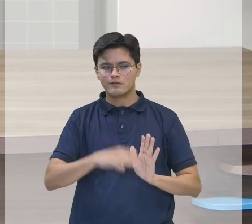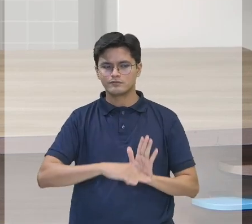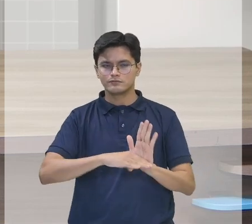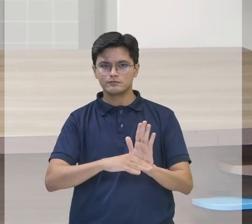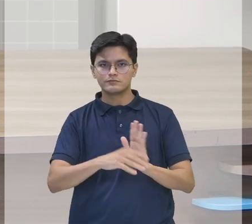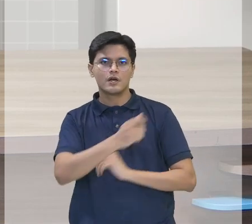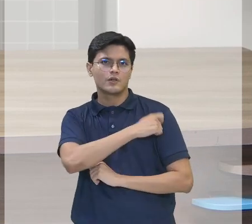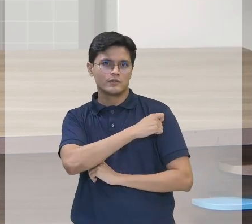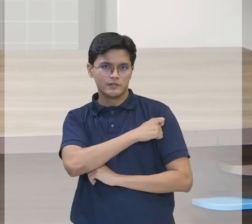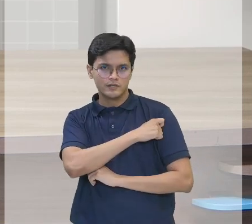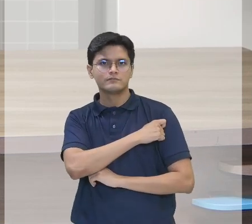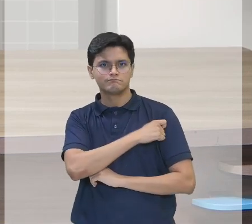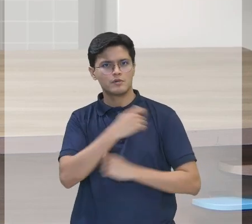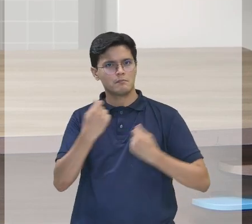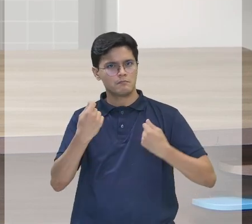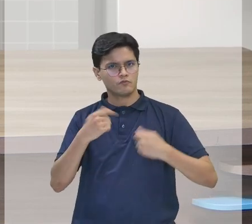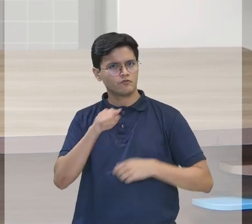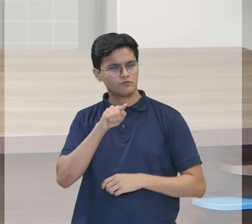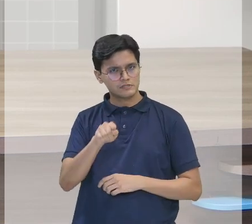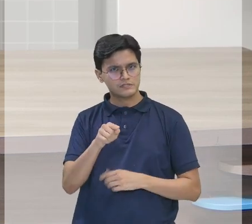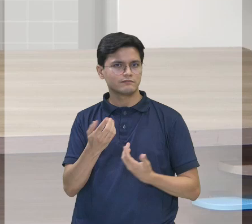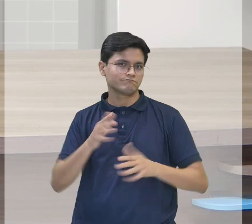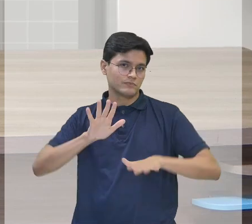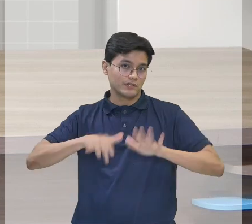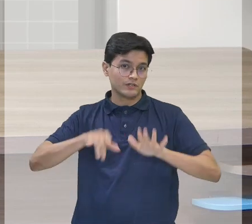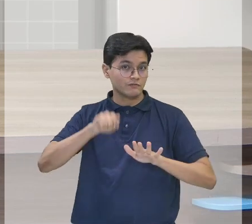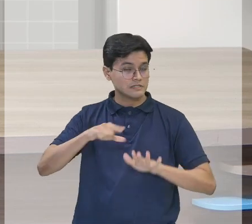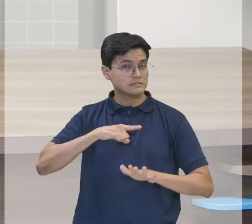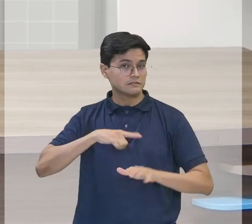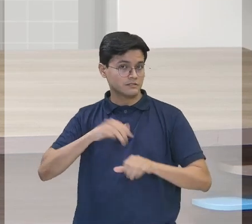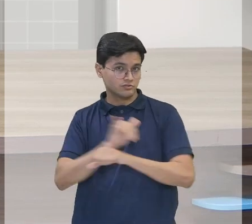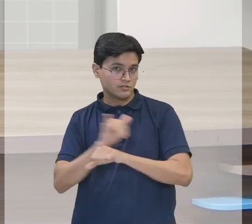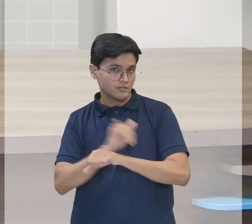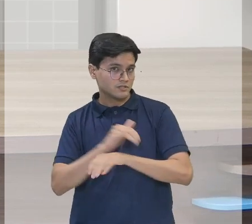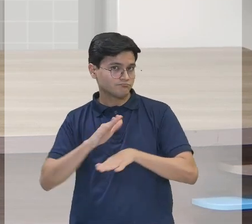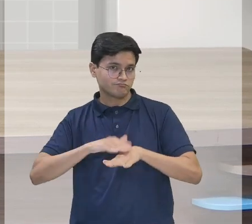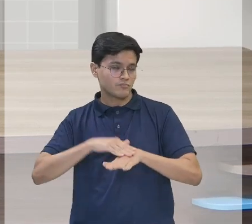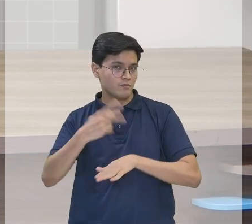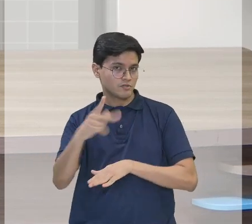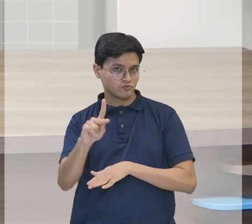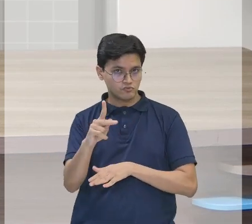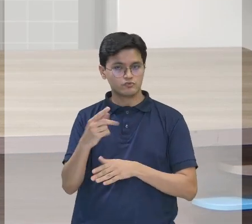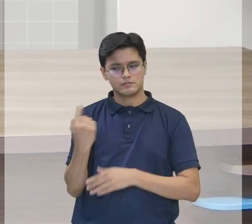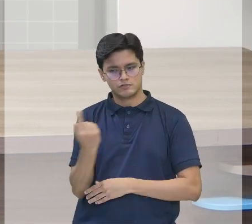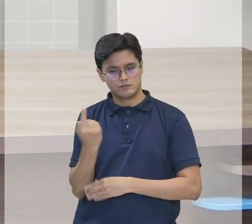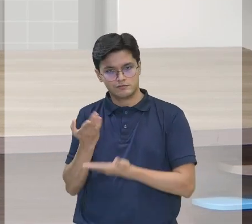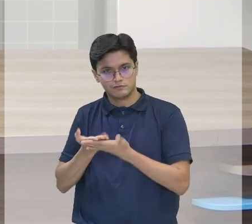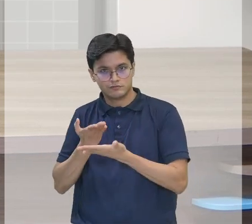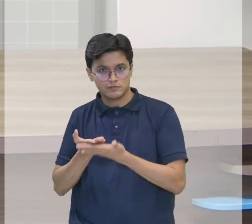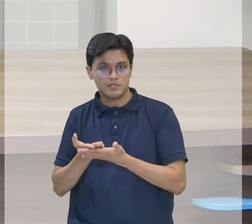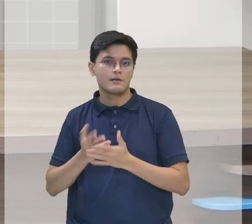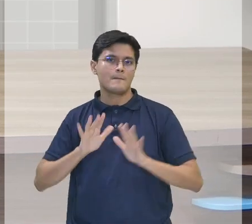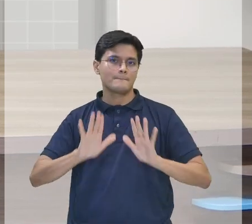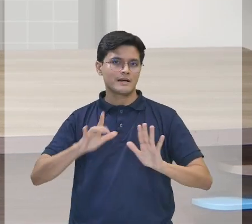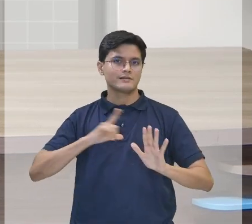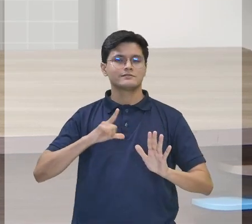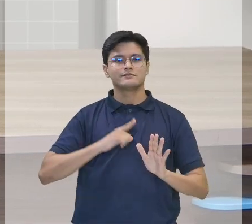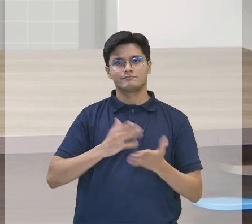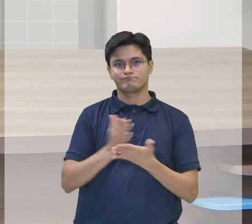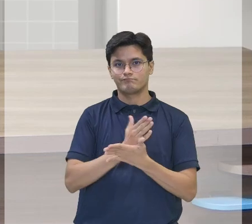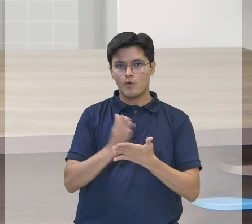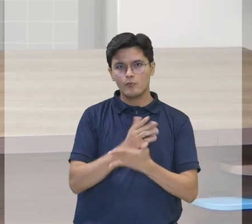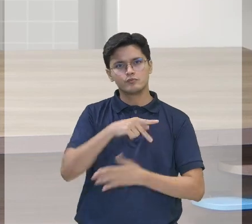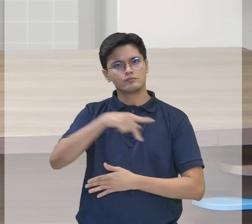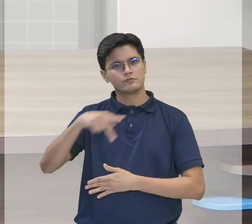sozinho aprendendo. É uma estratégia sua. Mas existem colegas e existem alunos que gostam e